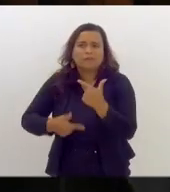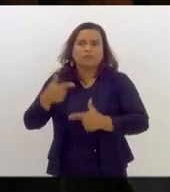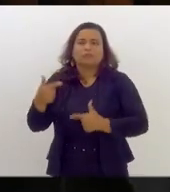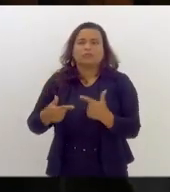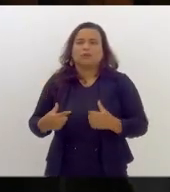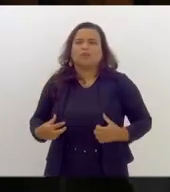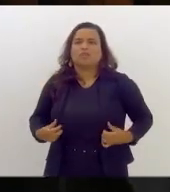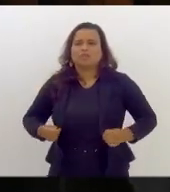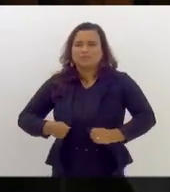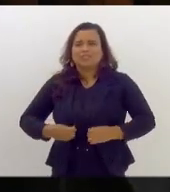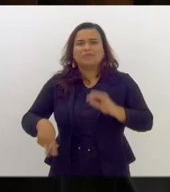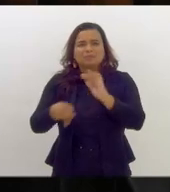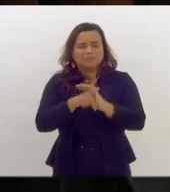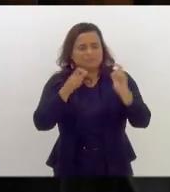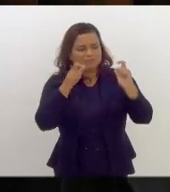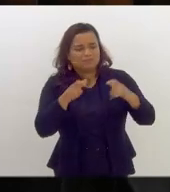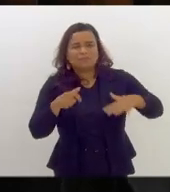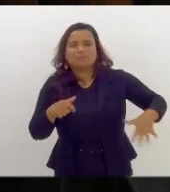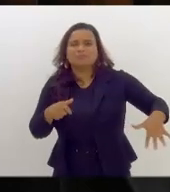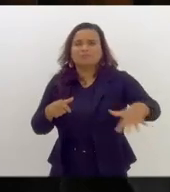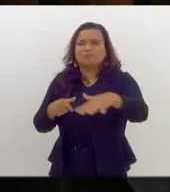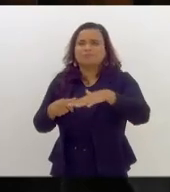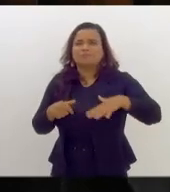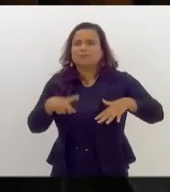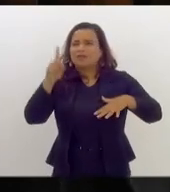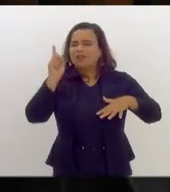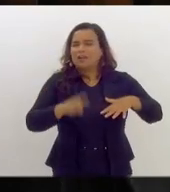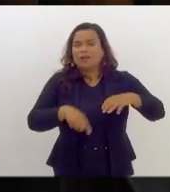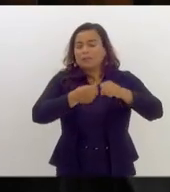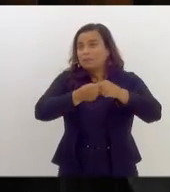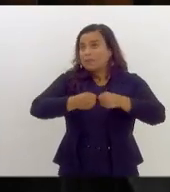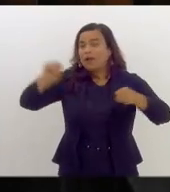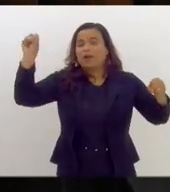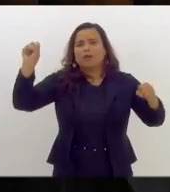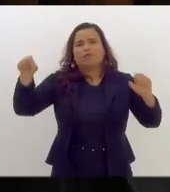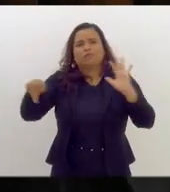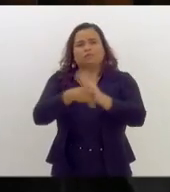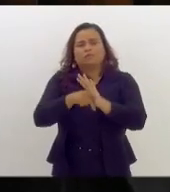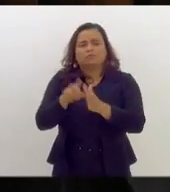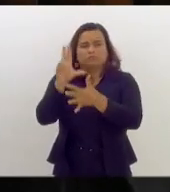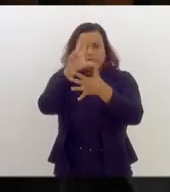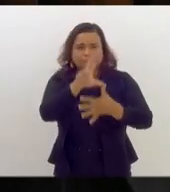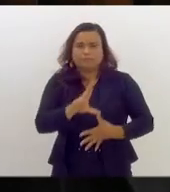aquele Terra pleno que é o maior da América Latina